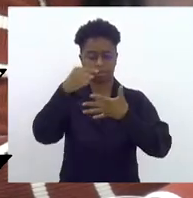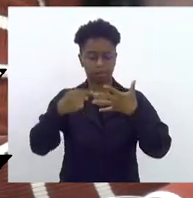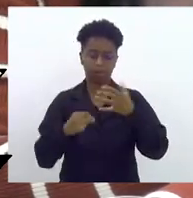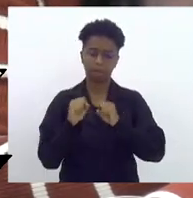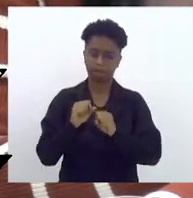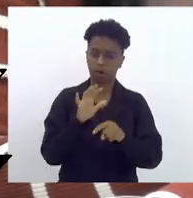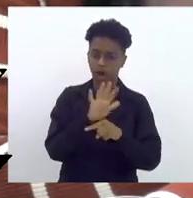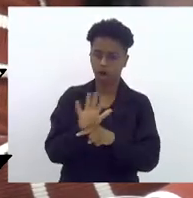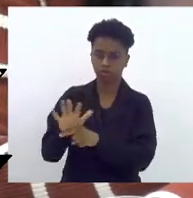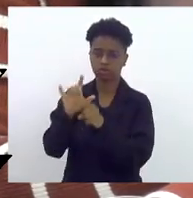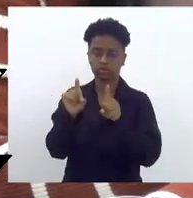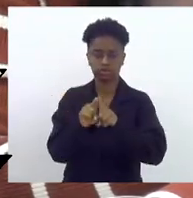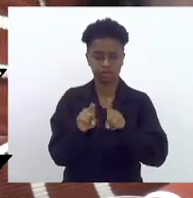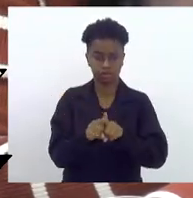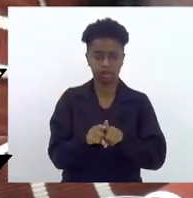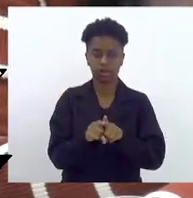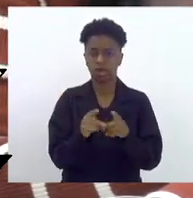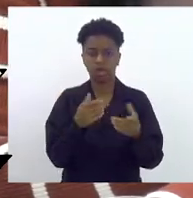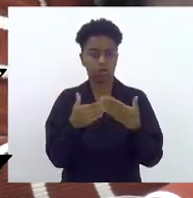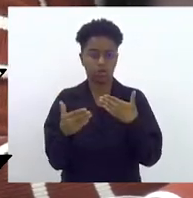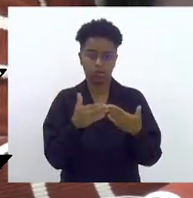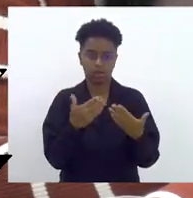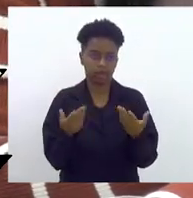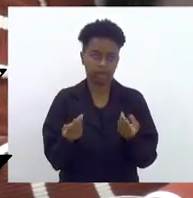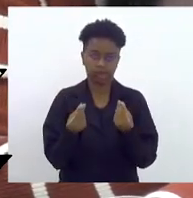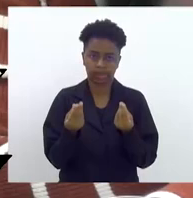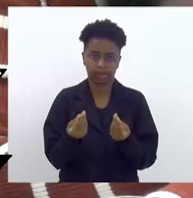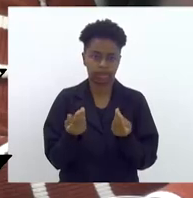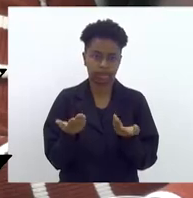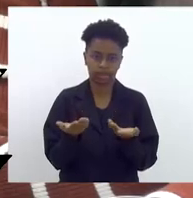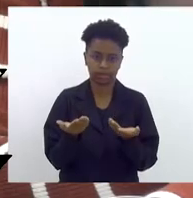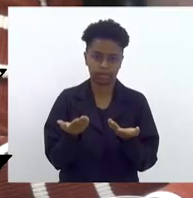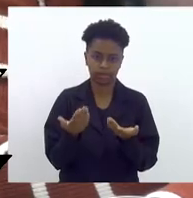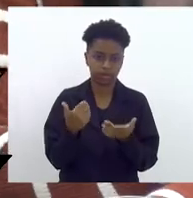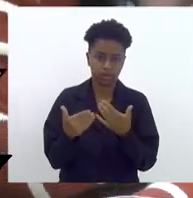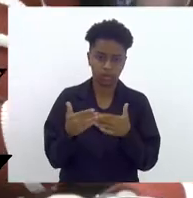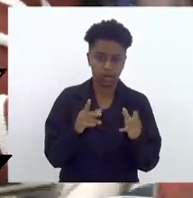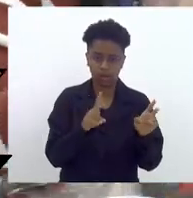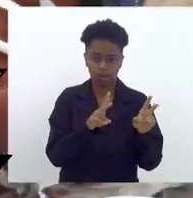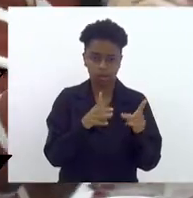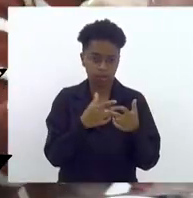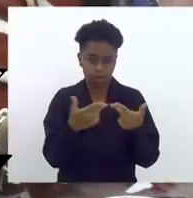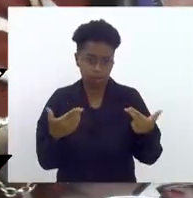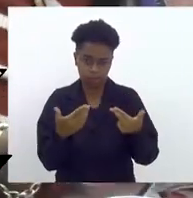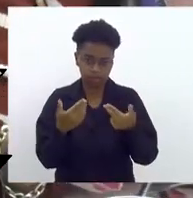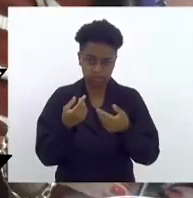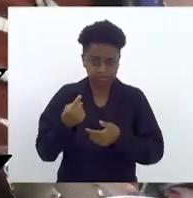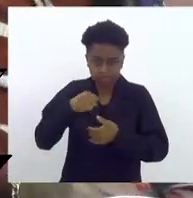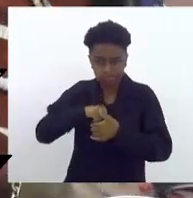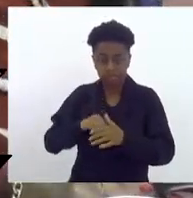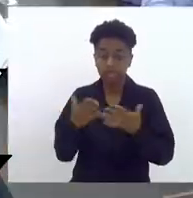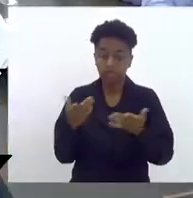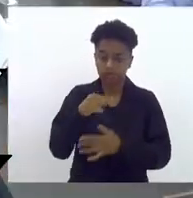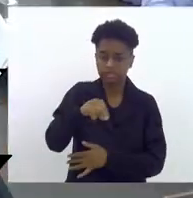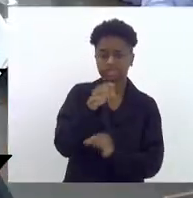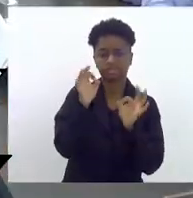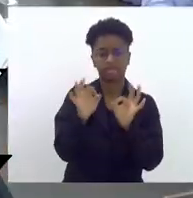ajudar Inclusive a tirar qualquer situação subjetiva na questão